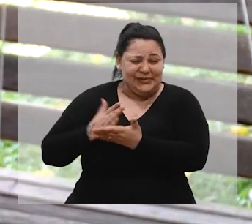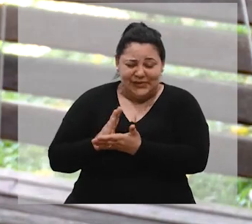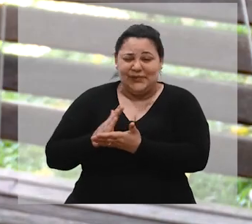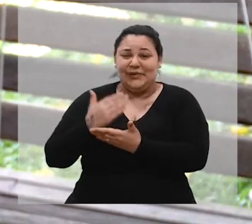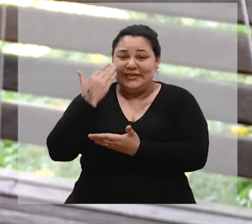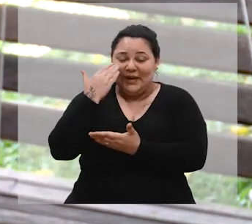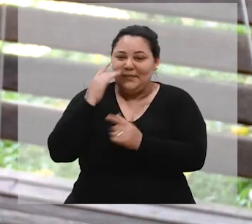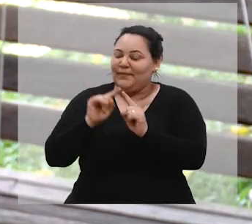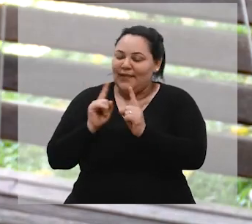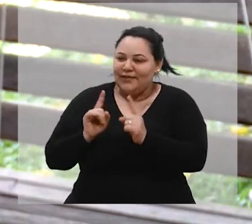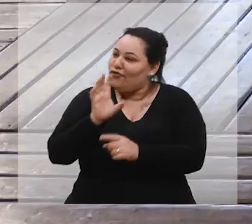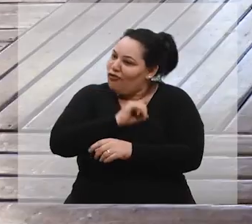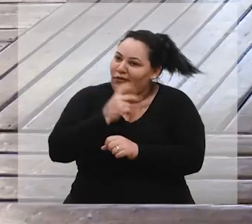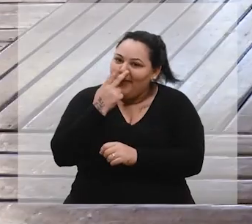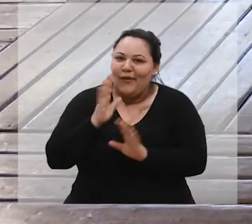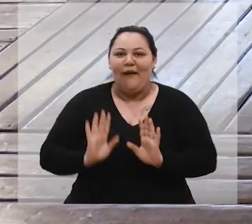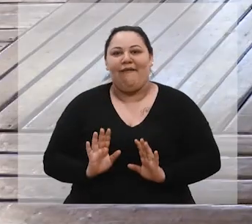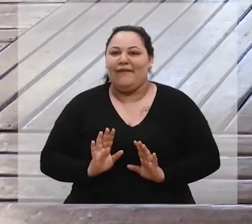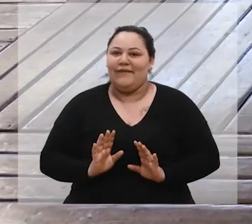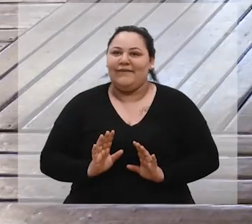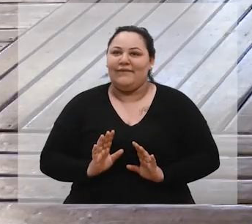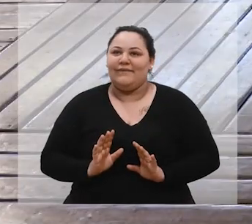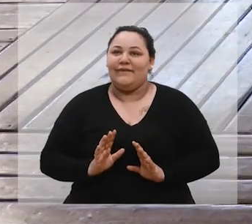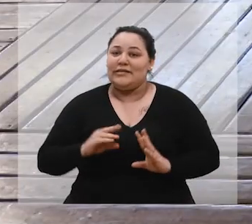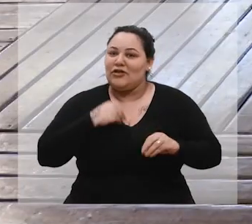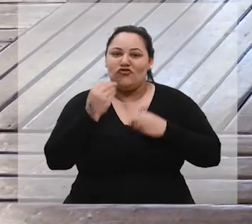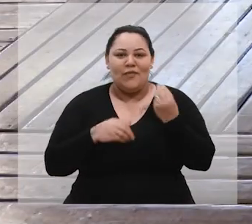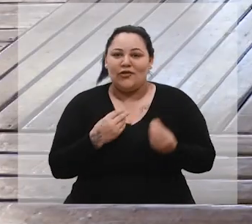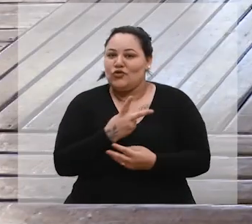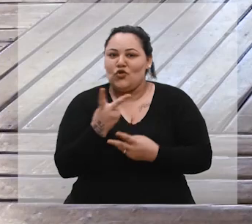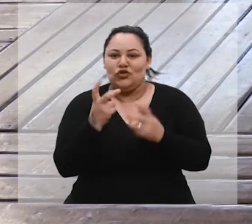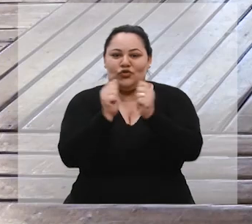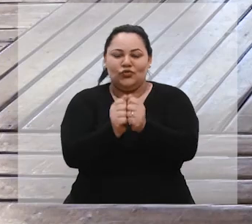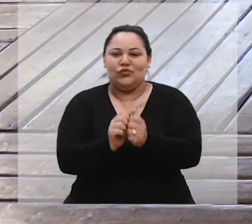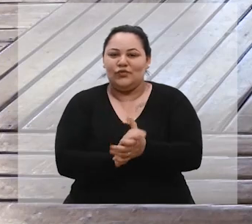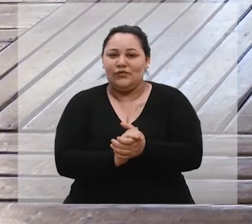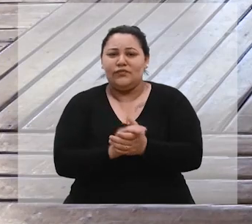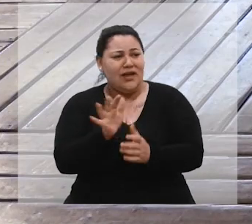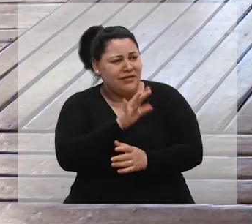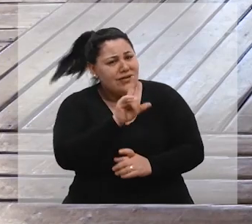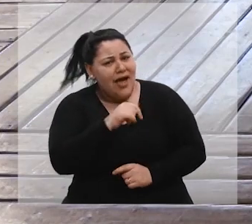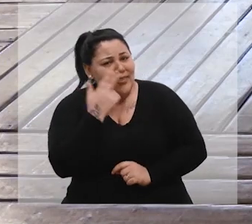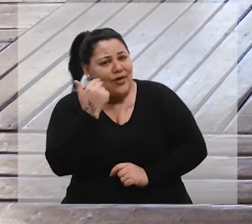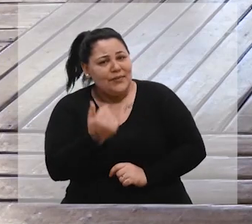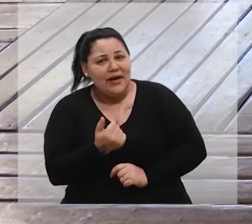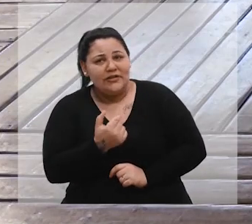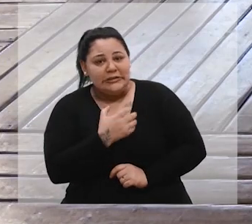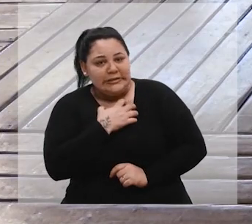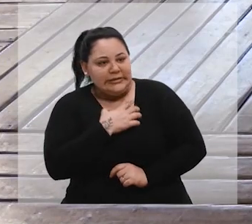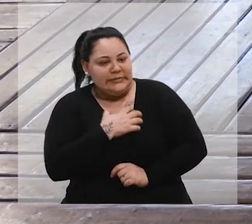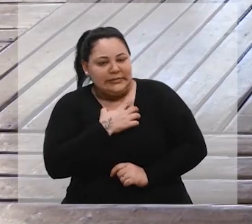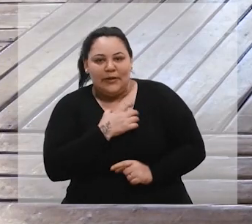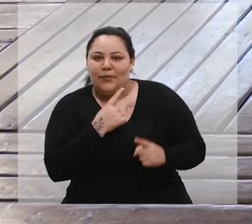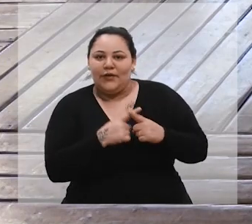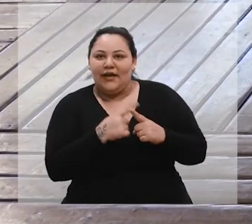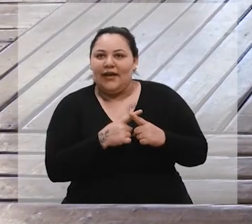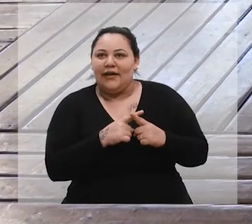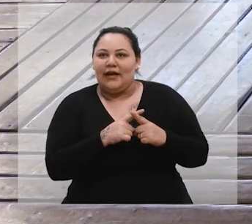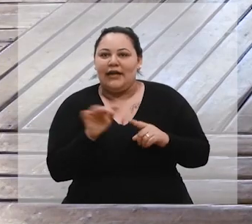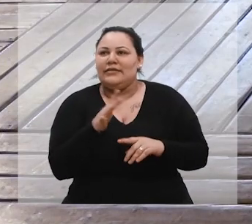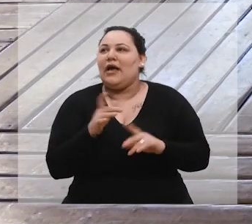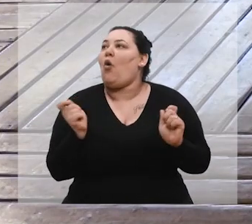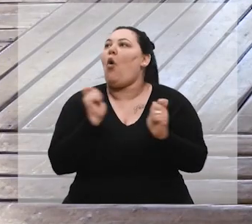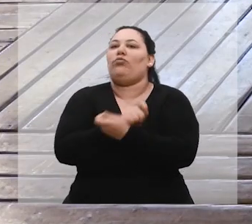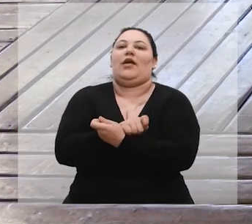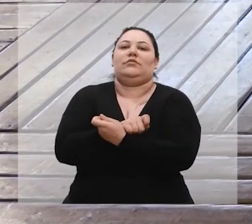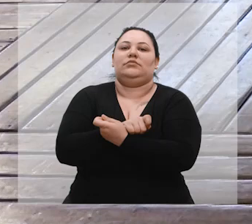de nós sentirmos isso, né? E não é nem só daí, às vezes, porque a gente se irritar porque... como se fosse um oposto, né? Eu